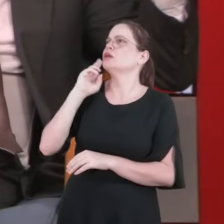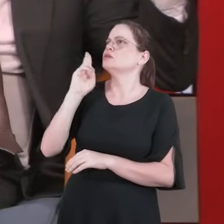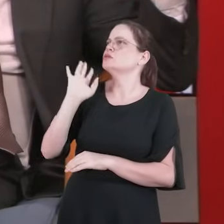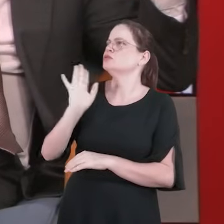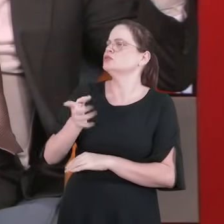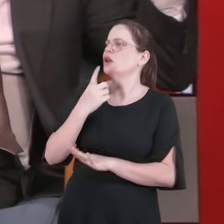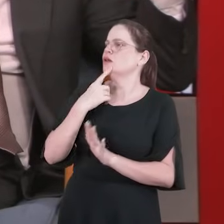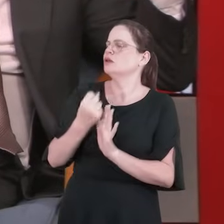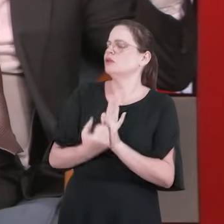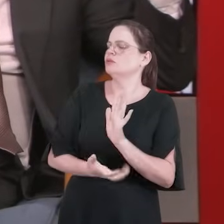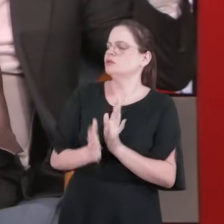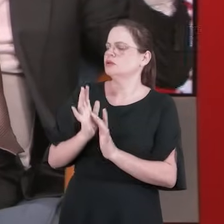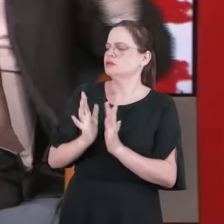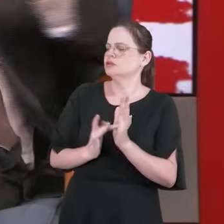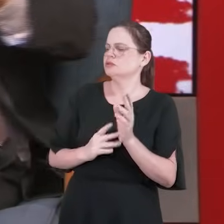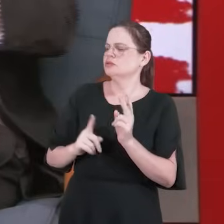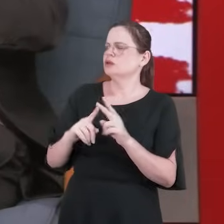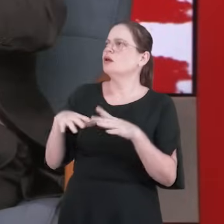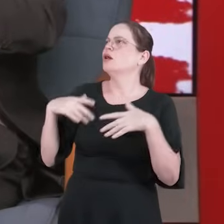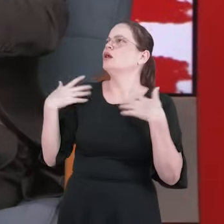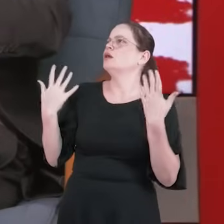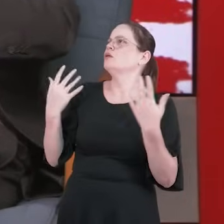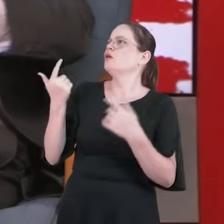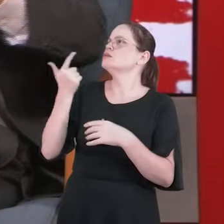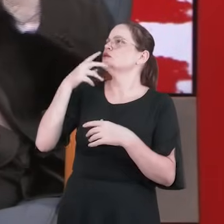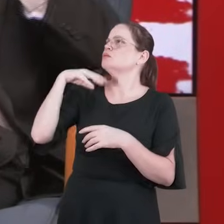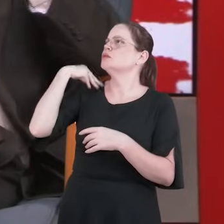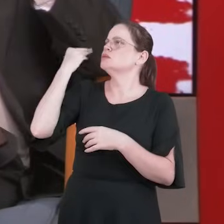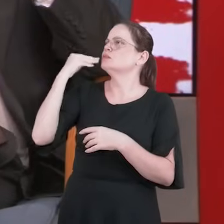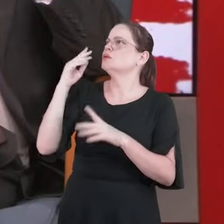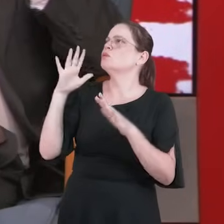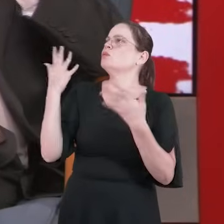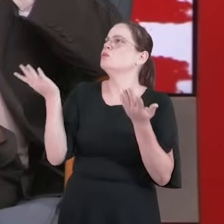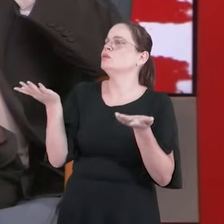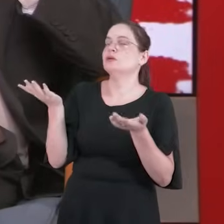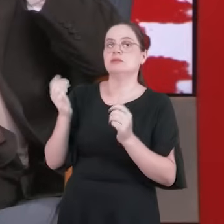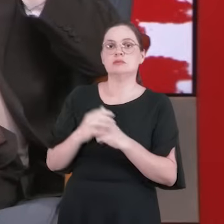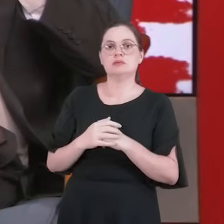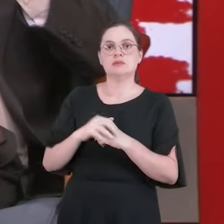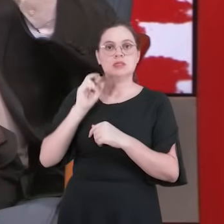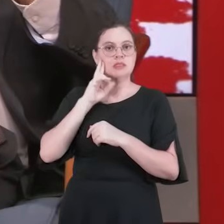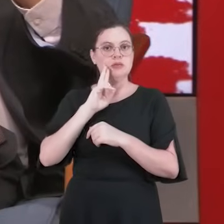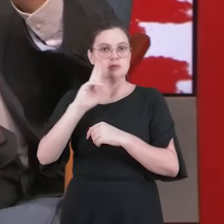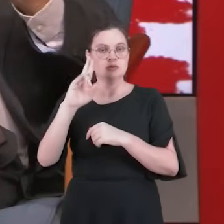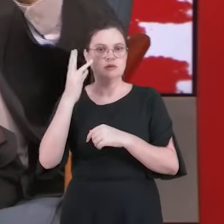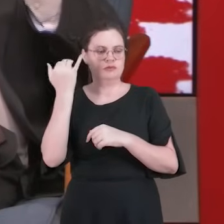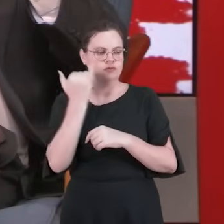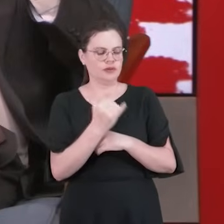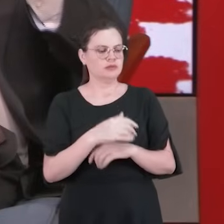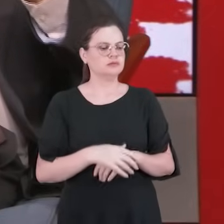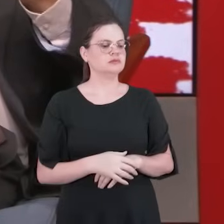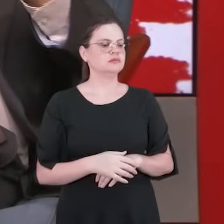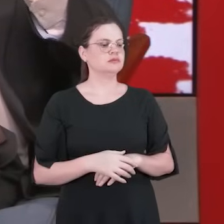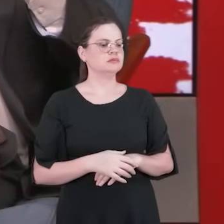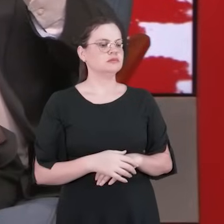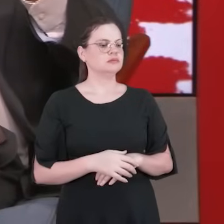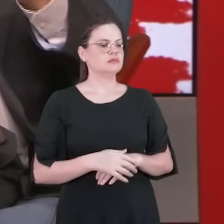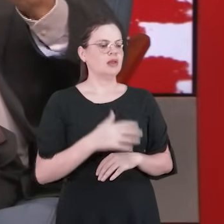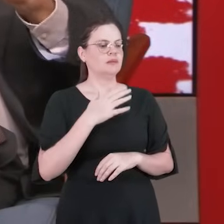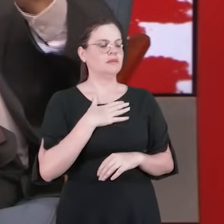o clamor pelo sangue de Jesus. Qual seria a segunda experiência agora? O Senhor deu a seguinte expressão,